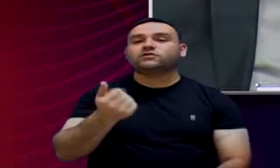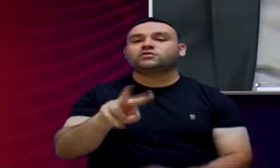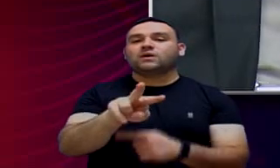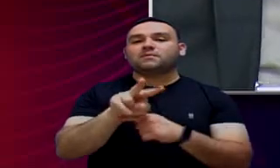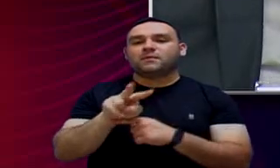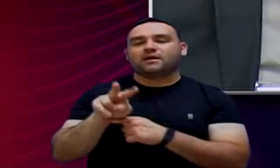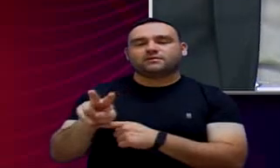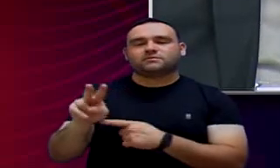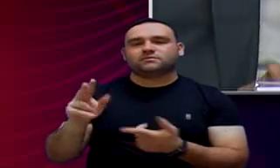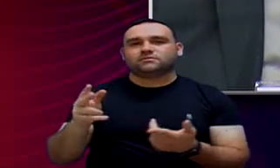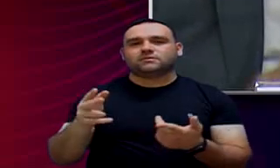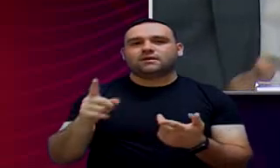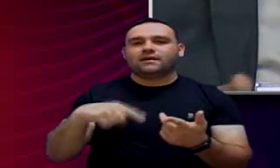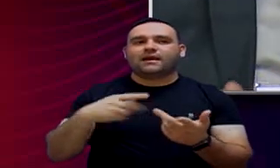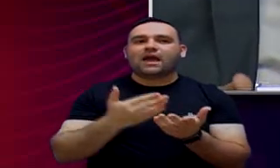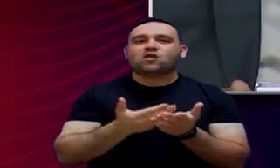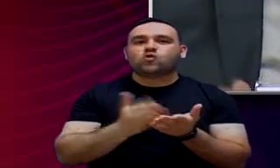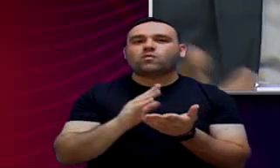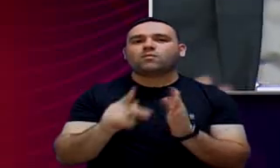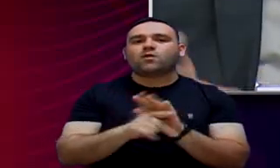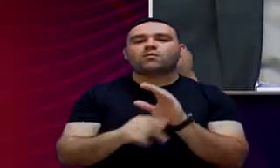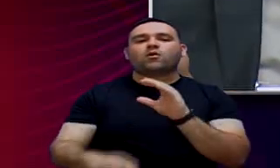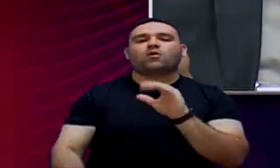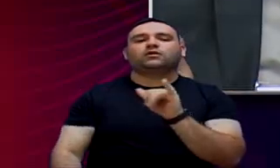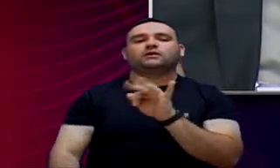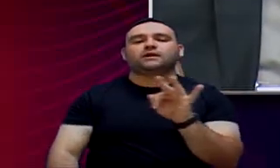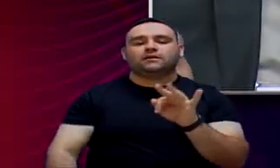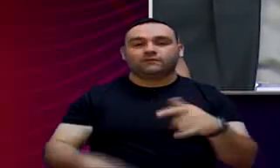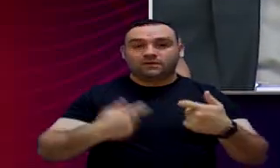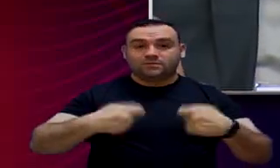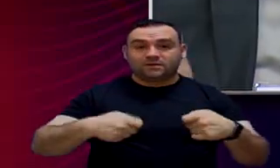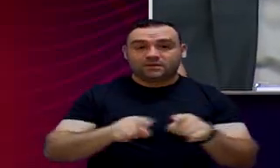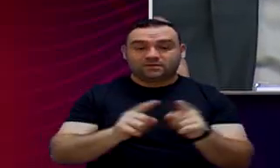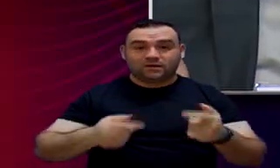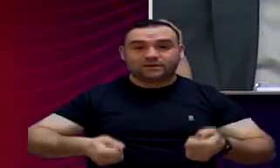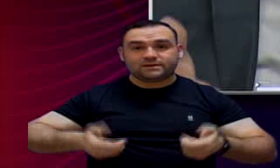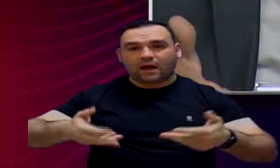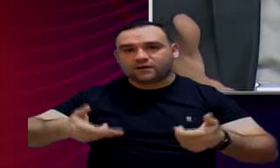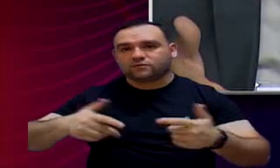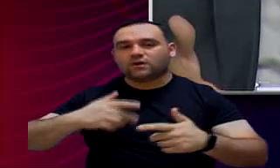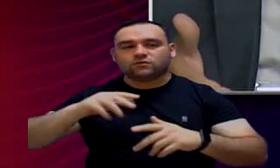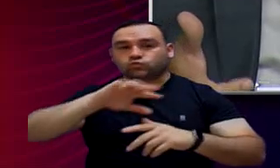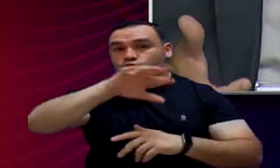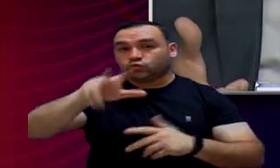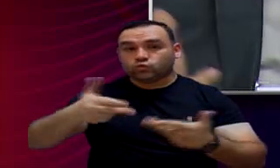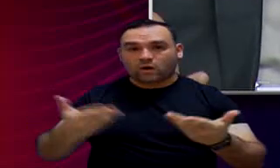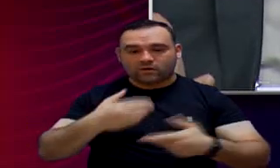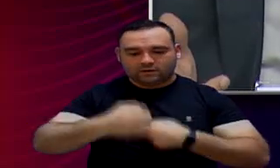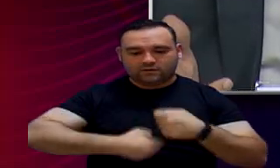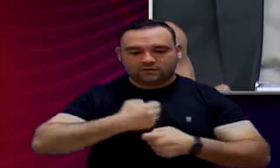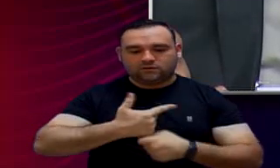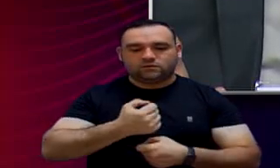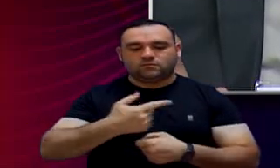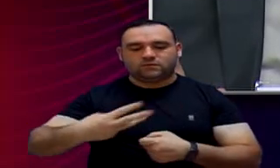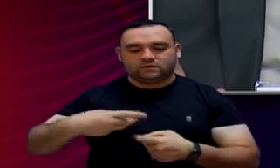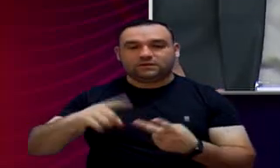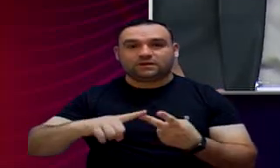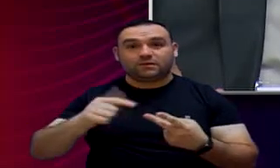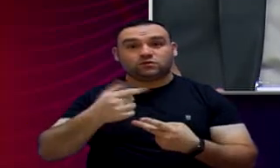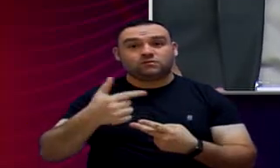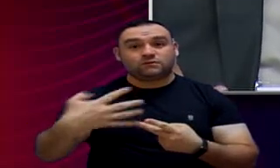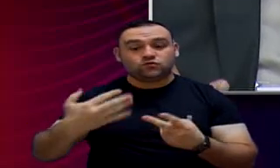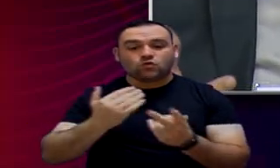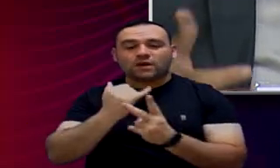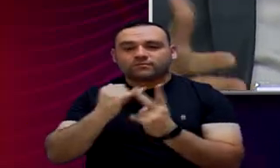empréstimos que é o restante da Cafe que tem que ser gasto todo ele agora em 2023 e no comecinho de